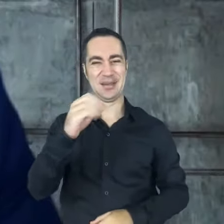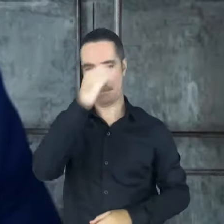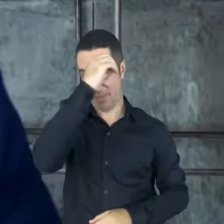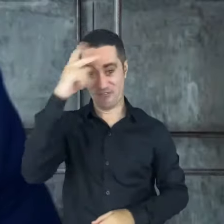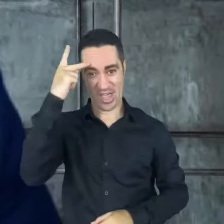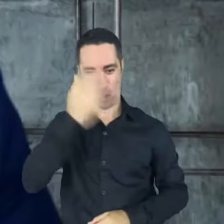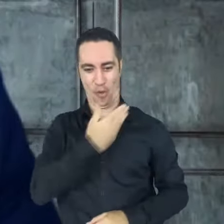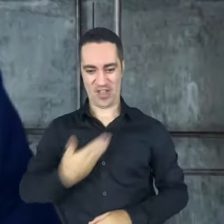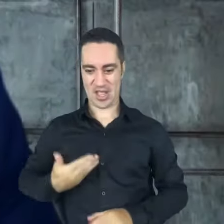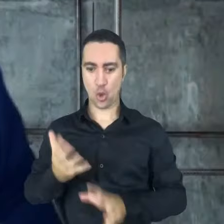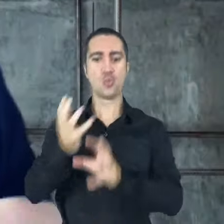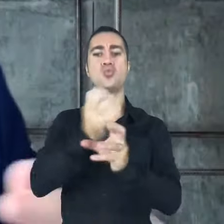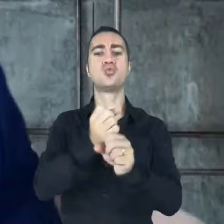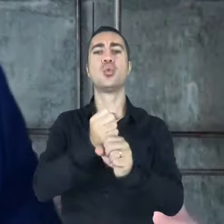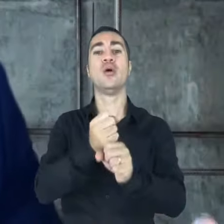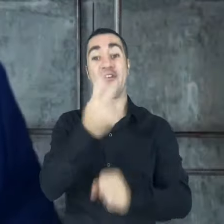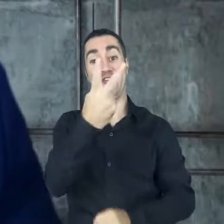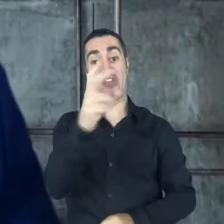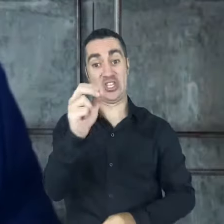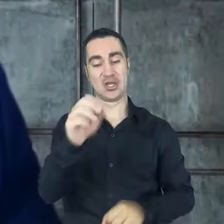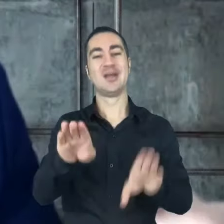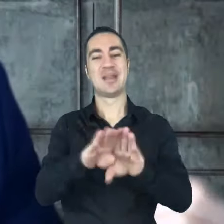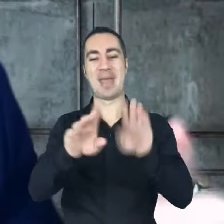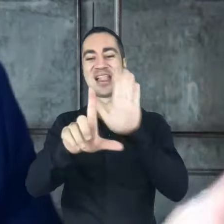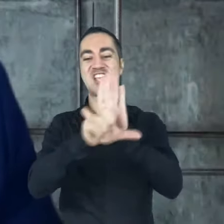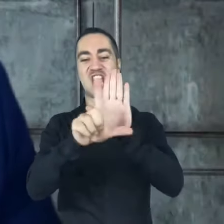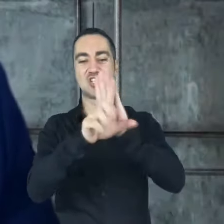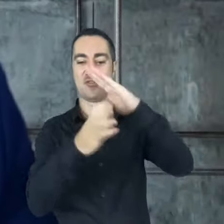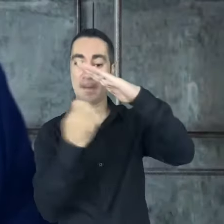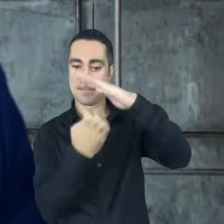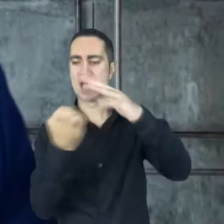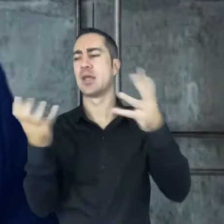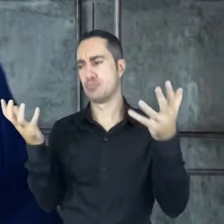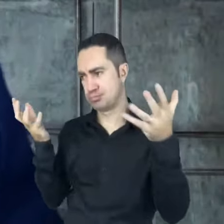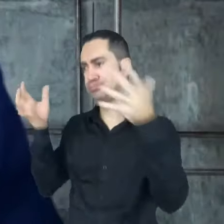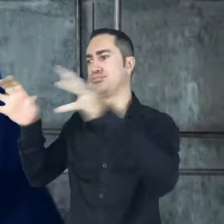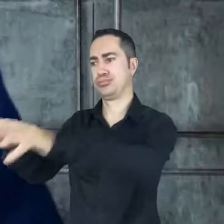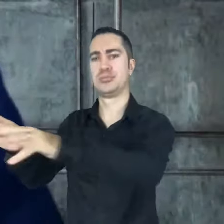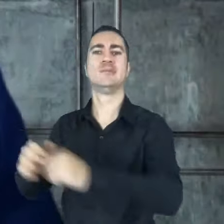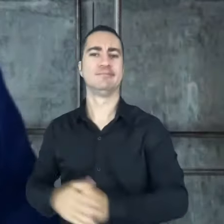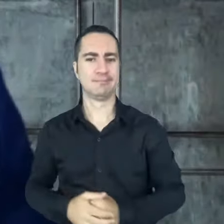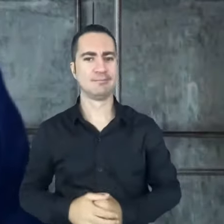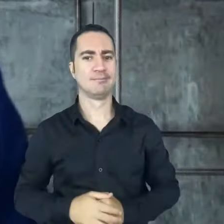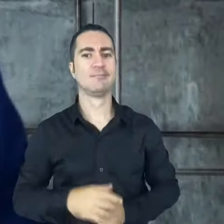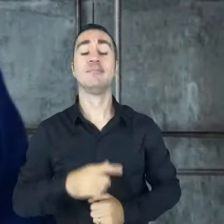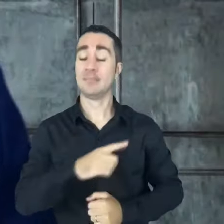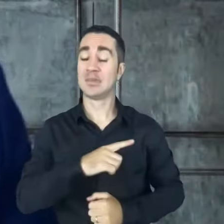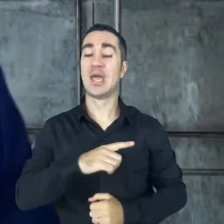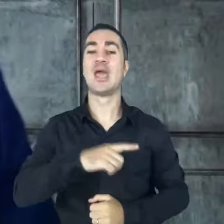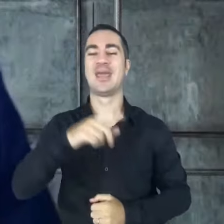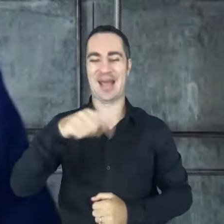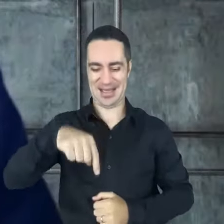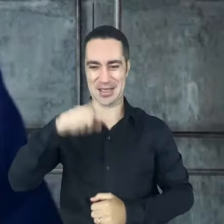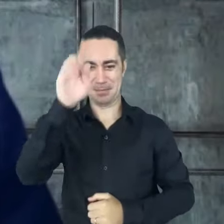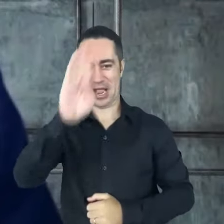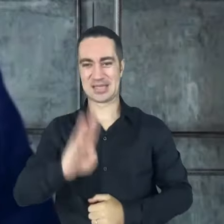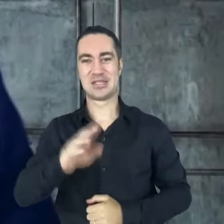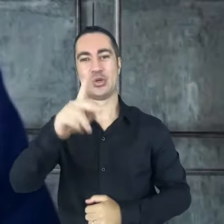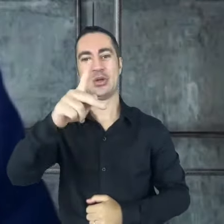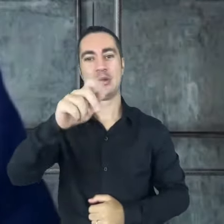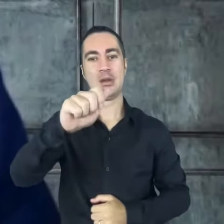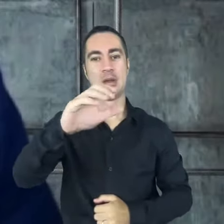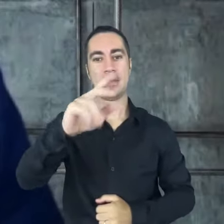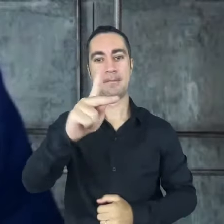do legislativo brasileiro, representado, por exemplo, ali pelo Rodrigo Pacheco, mas também muitos outros senadores